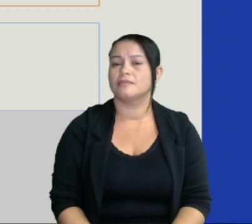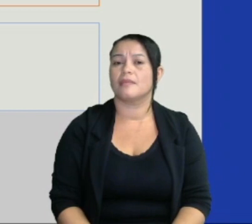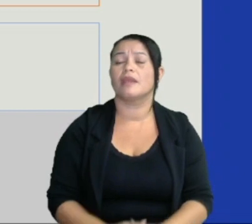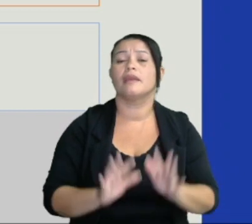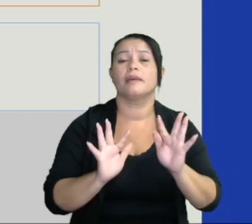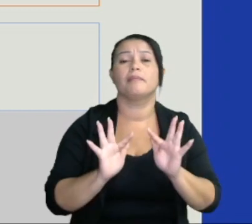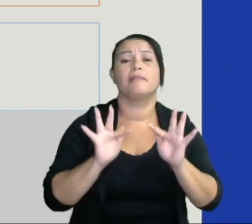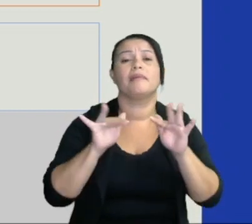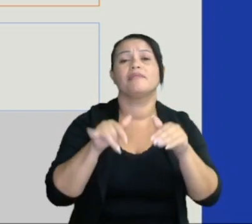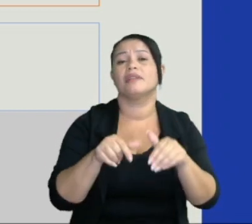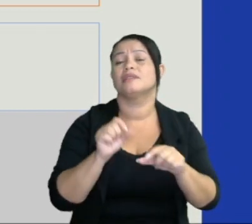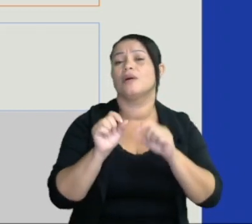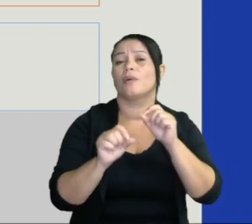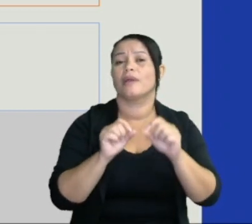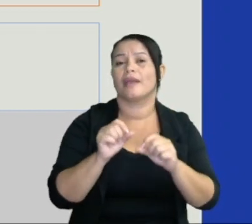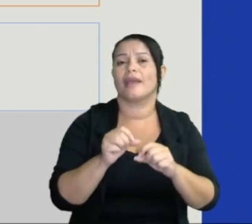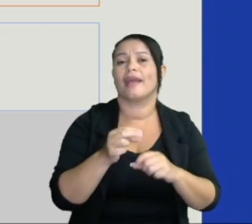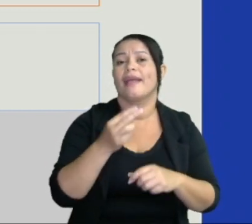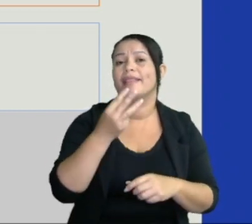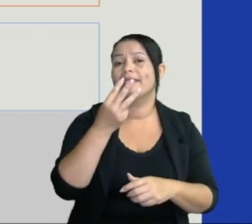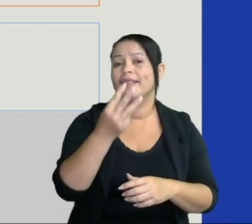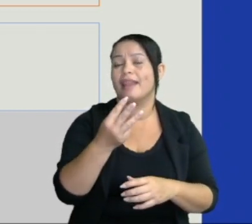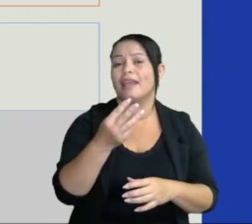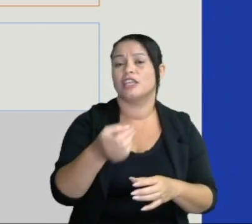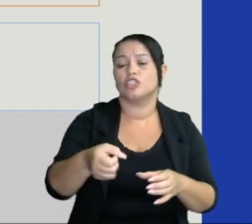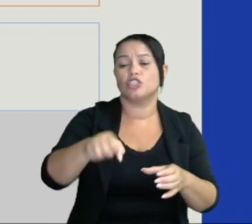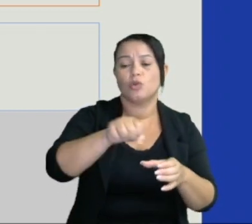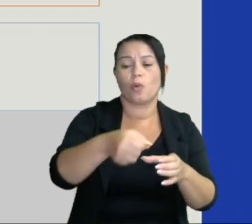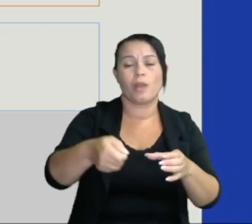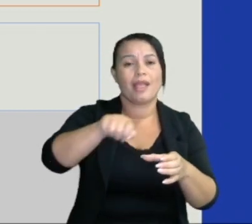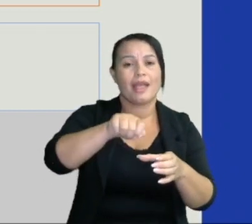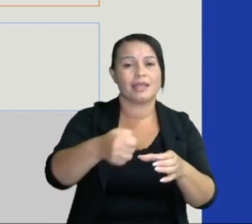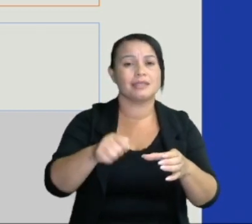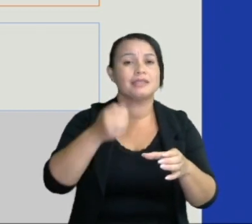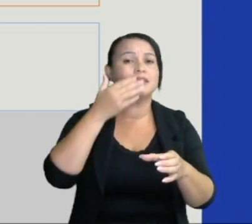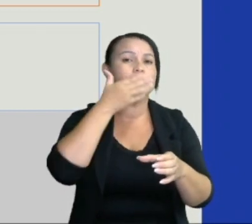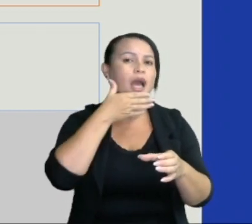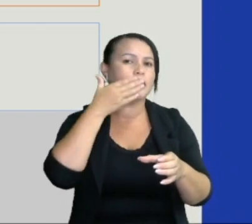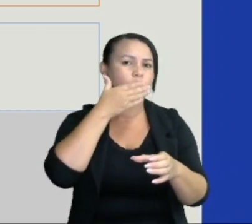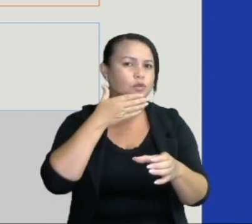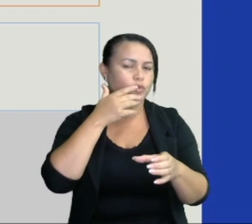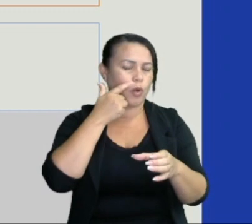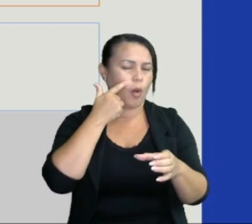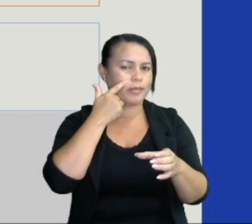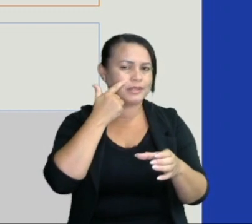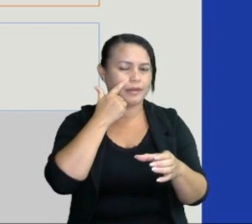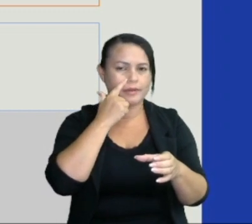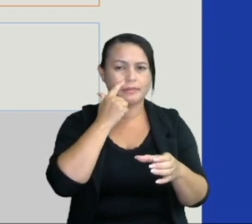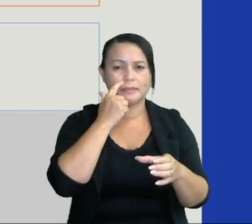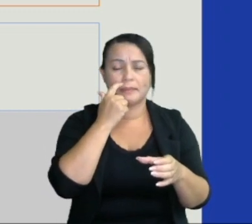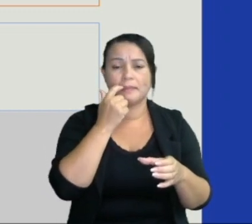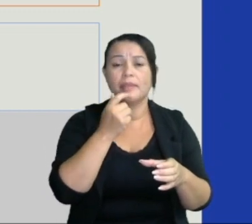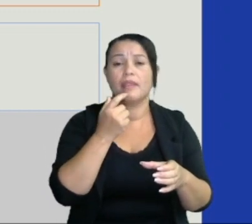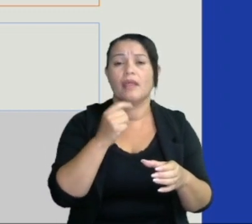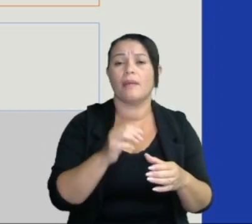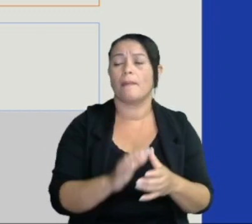Para finalizar, 3 colheres de sopa de açúcar. Então, fazendo a